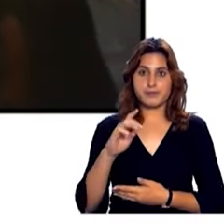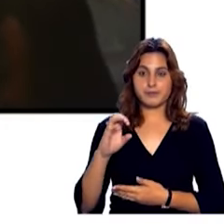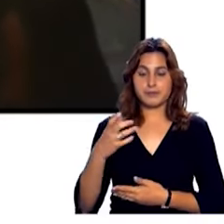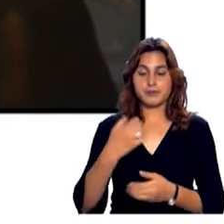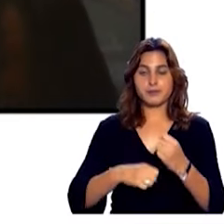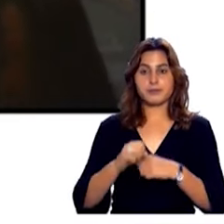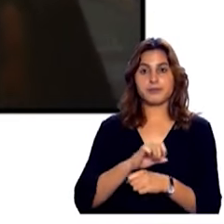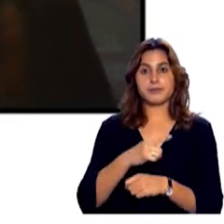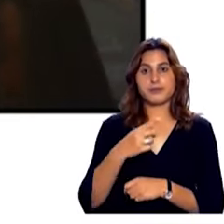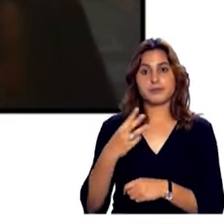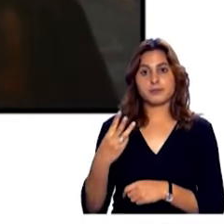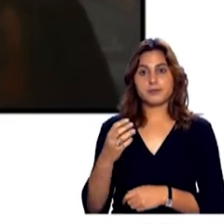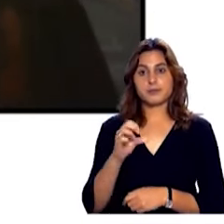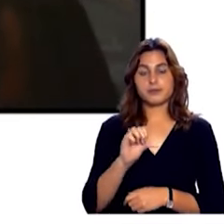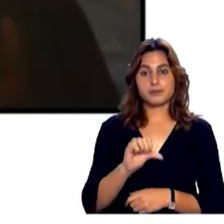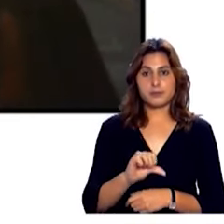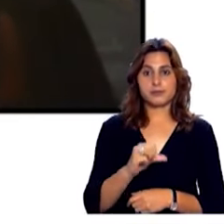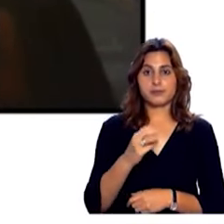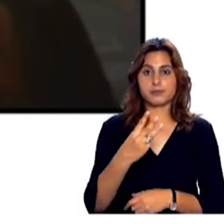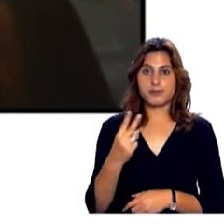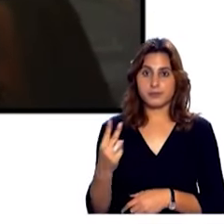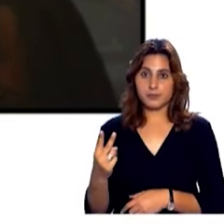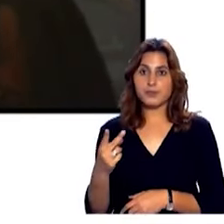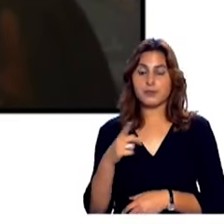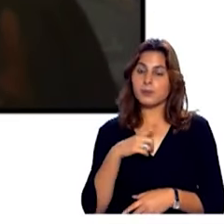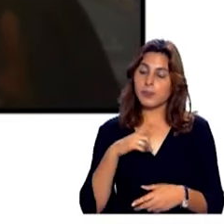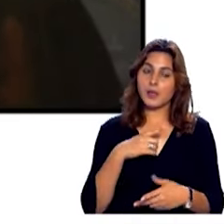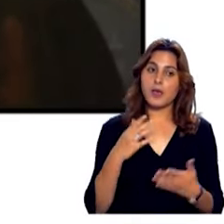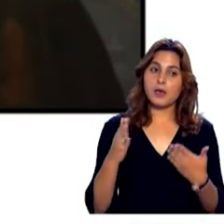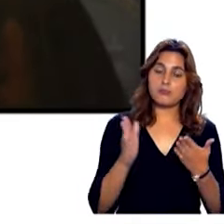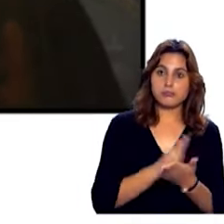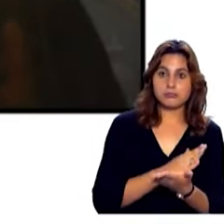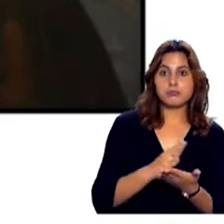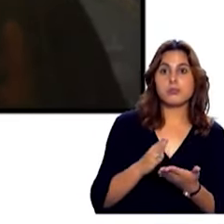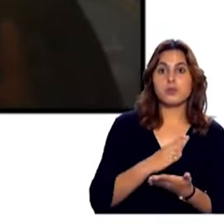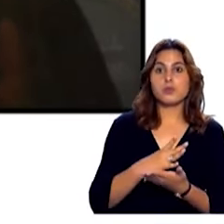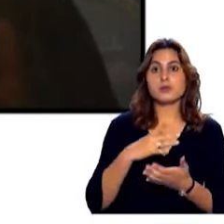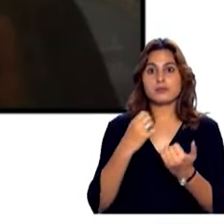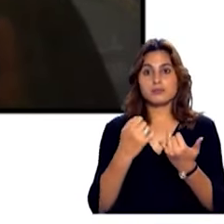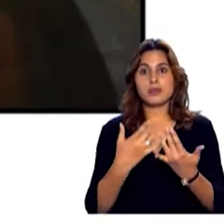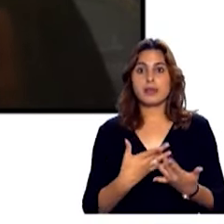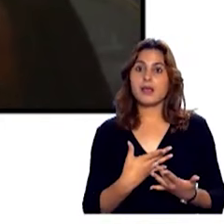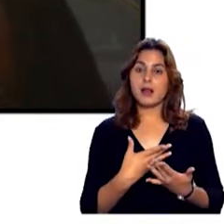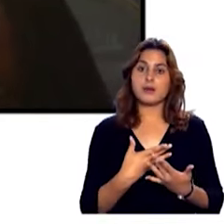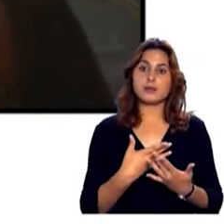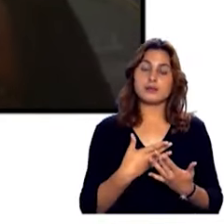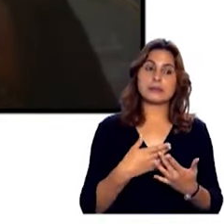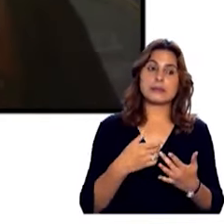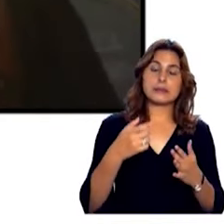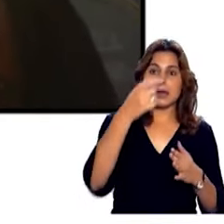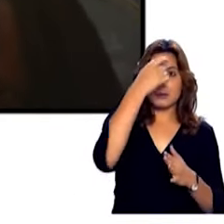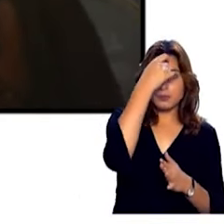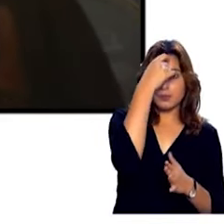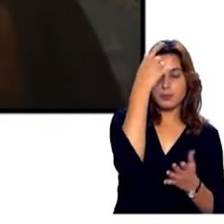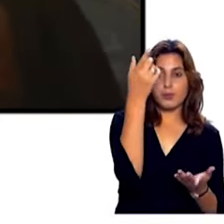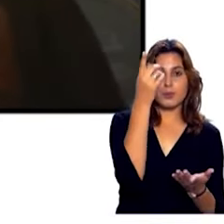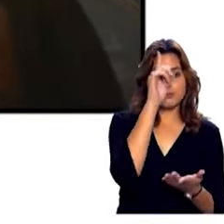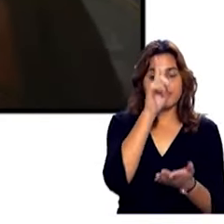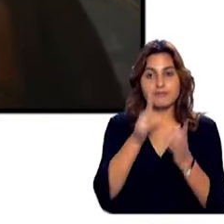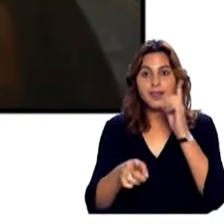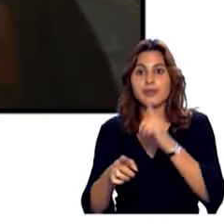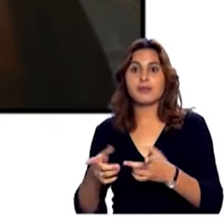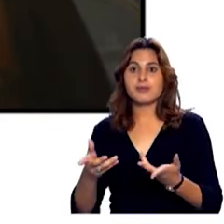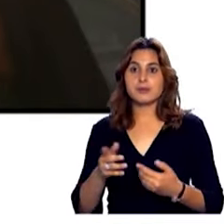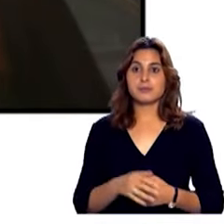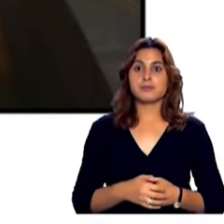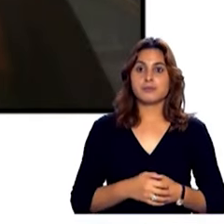932 hoje nós temos hipóteses taxativas e descritas por conceitos determinados né que de hipóteses